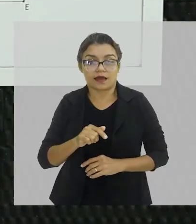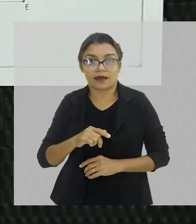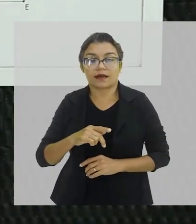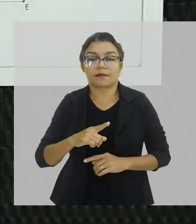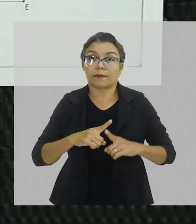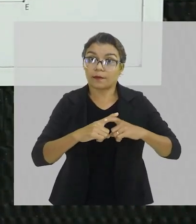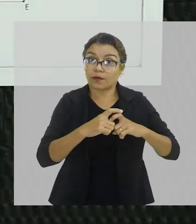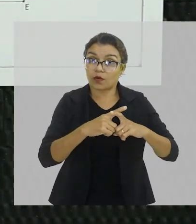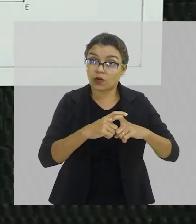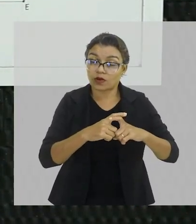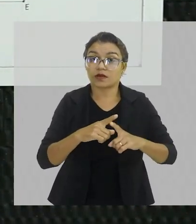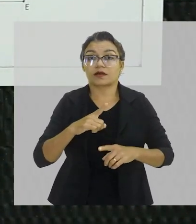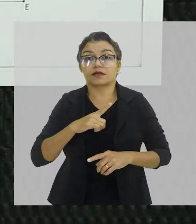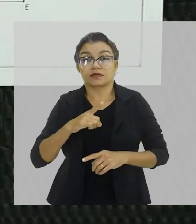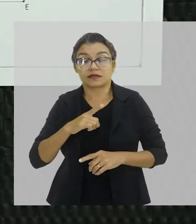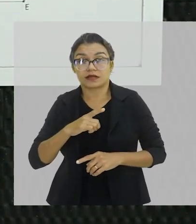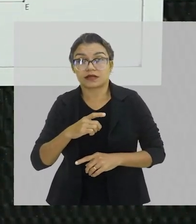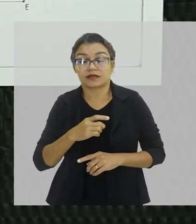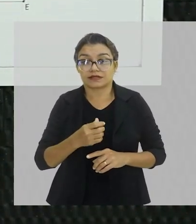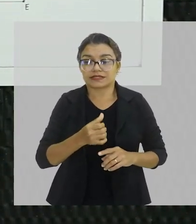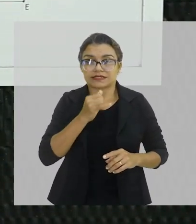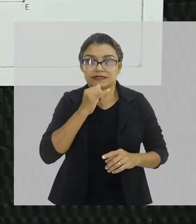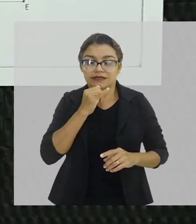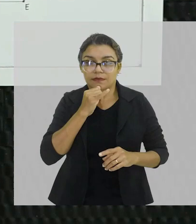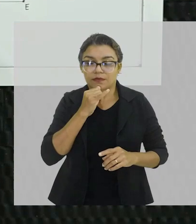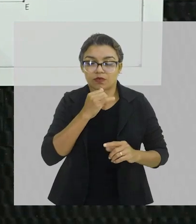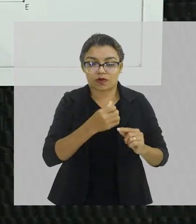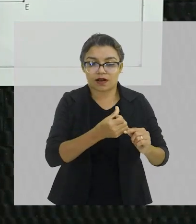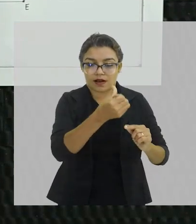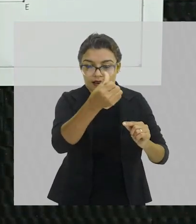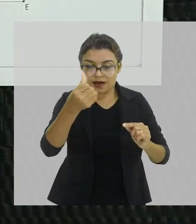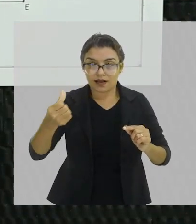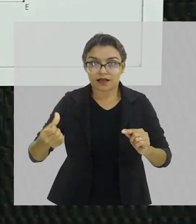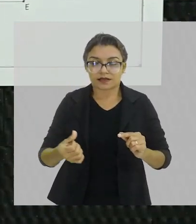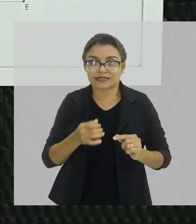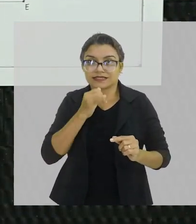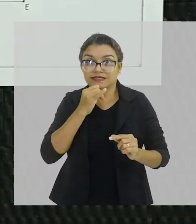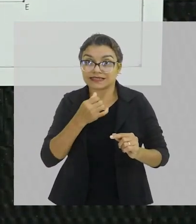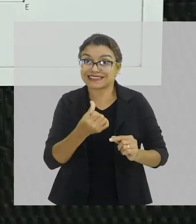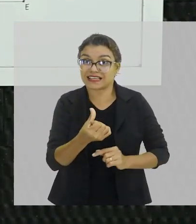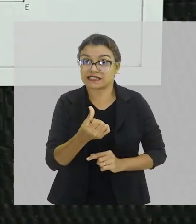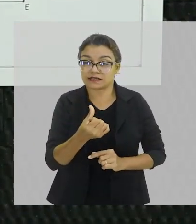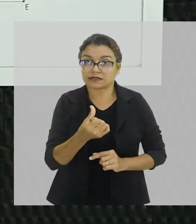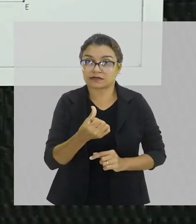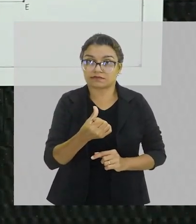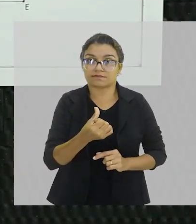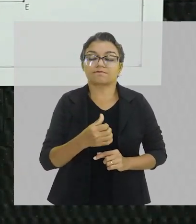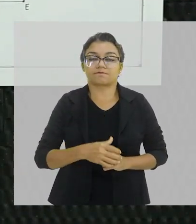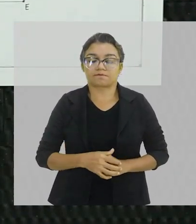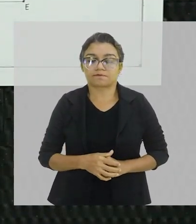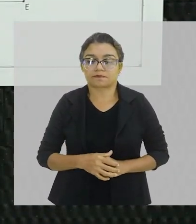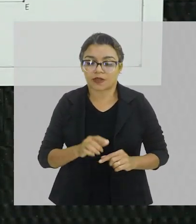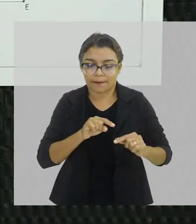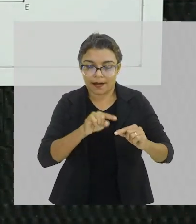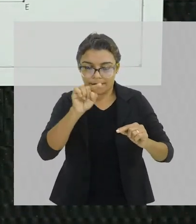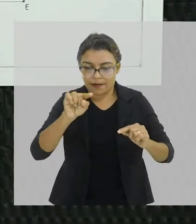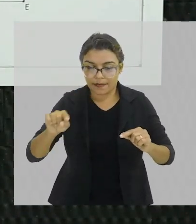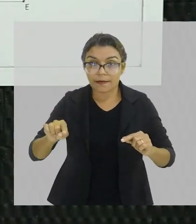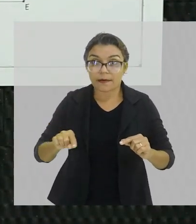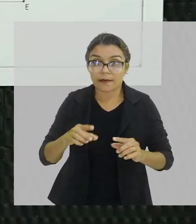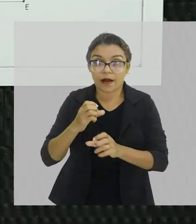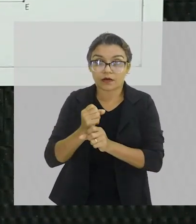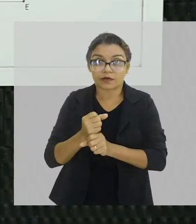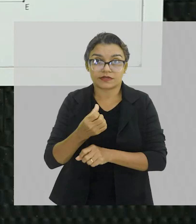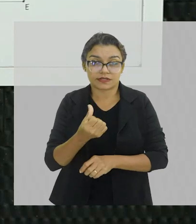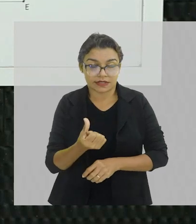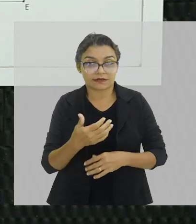polígono de 6 lados e tem lados e ângulos iguais. Tá? Então a questão quer saber, turma, justamente quanto